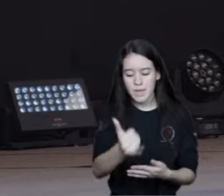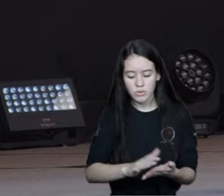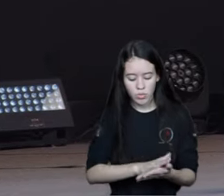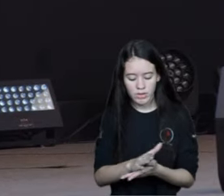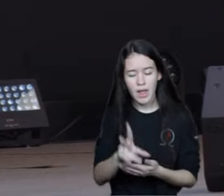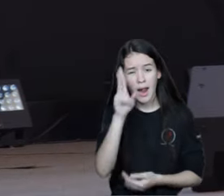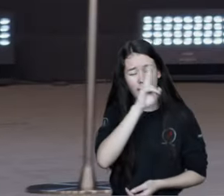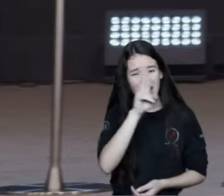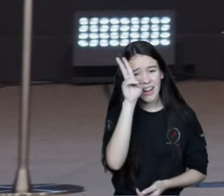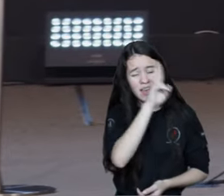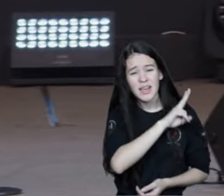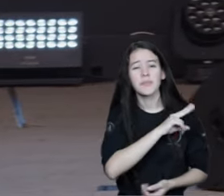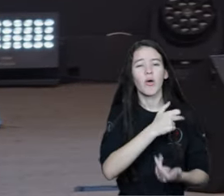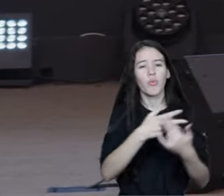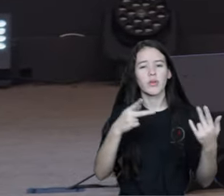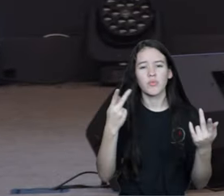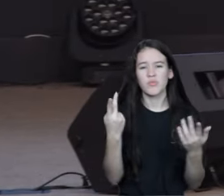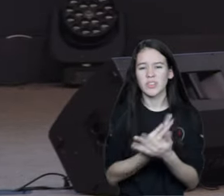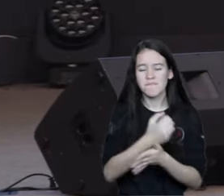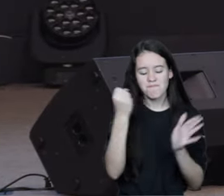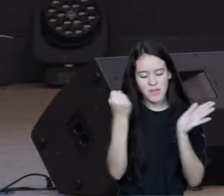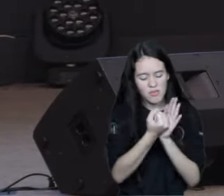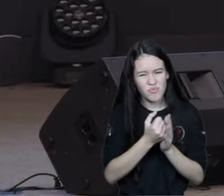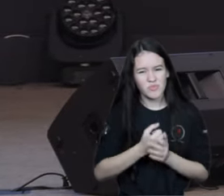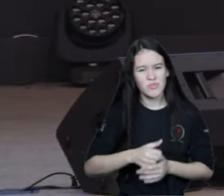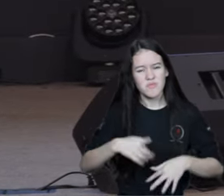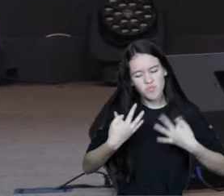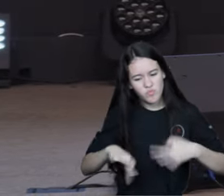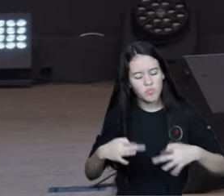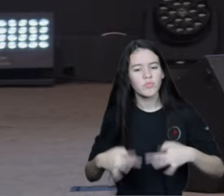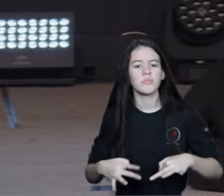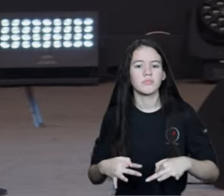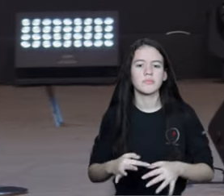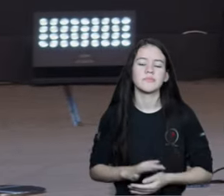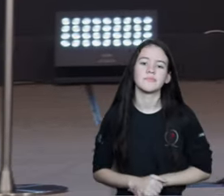perdão e lembra daquele fato que te marcou e te machucou